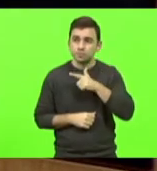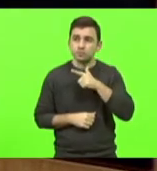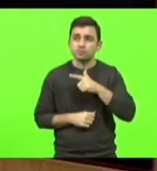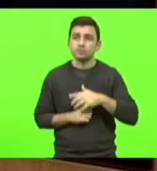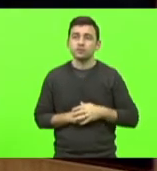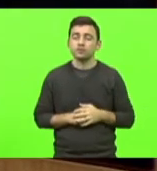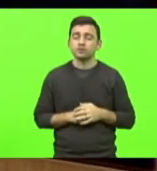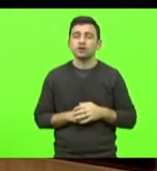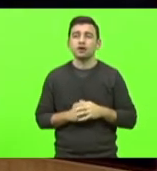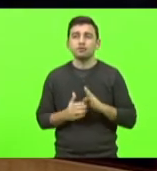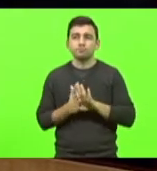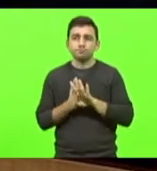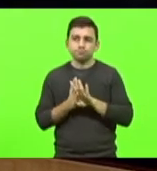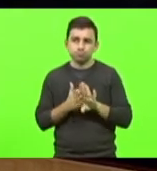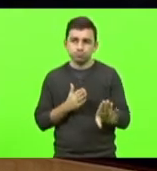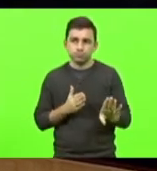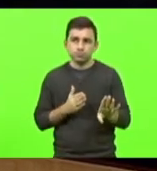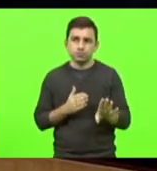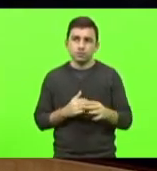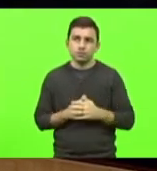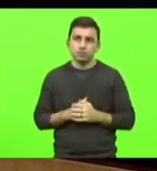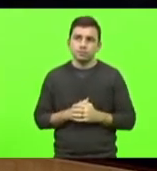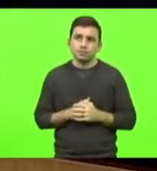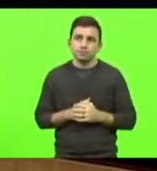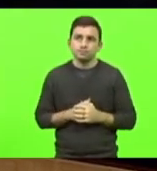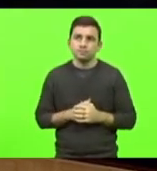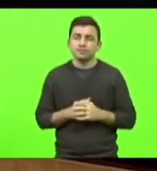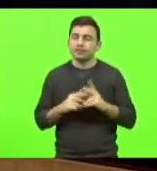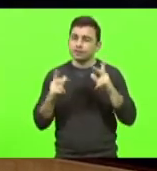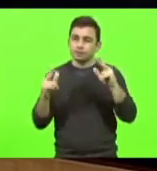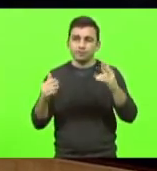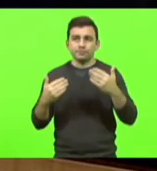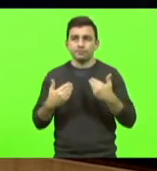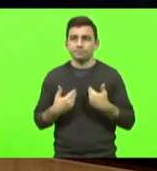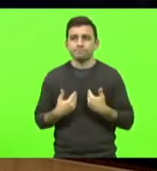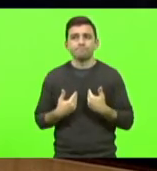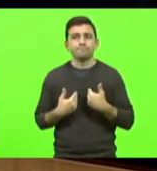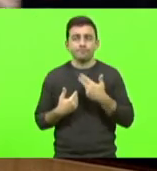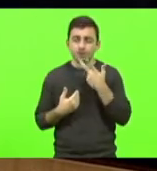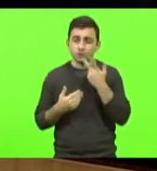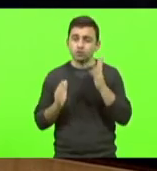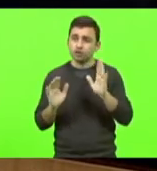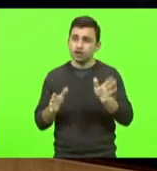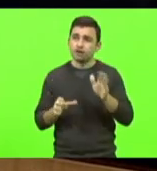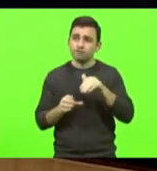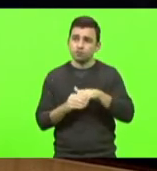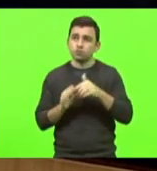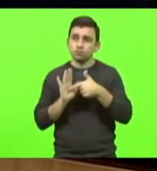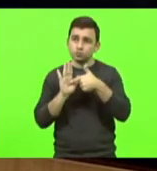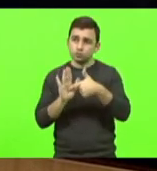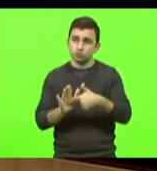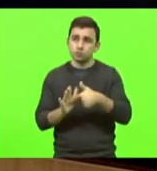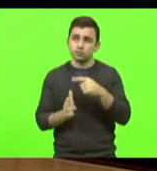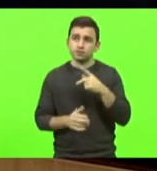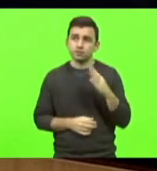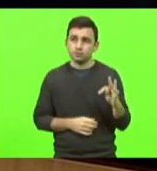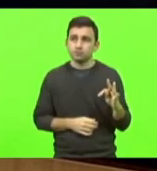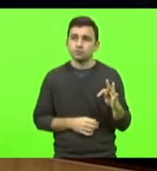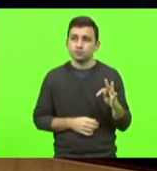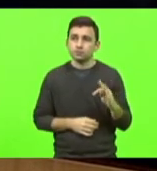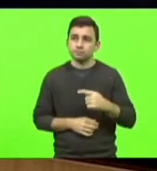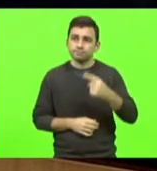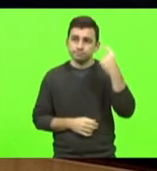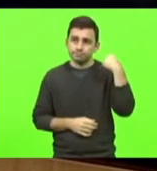derrubar isso voltamos favorável Mas Era exatamente isso aqui é o que foi que nós voltamos e apresentando o seu a bancada do PT que